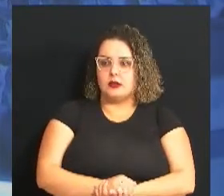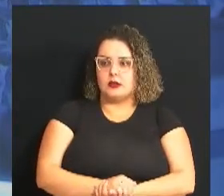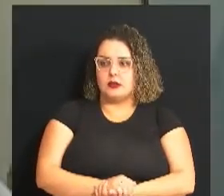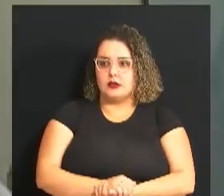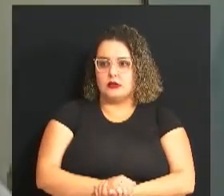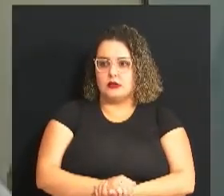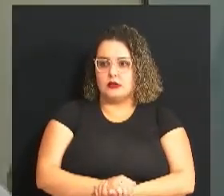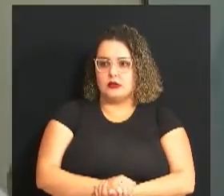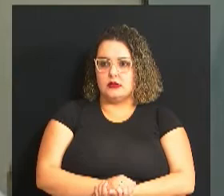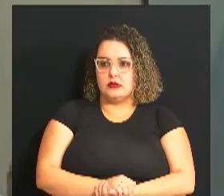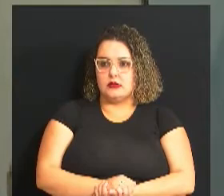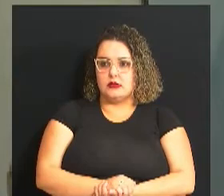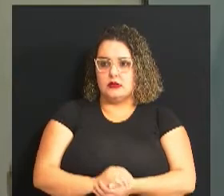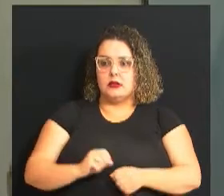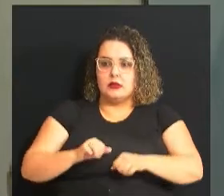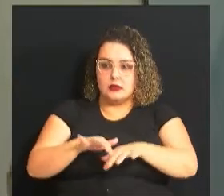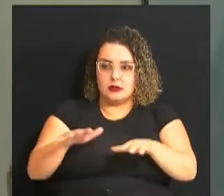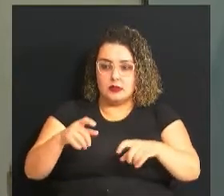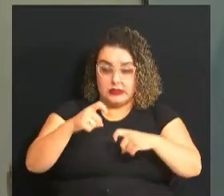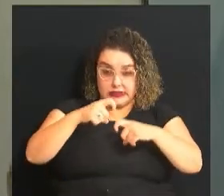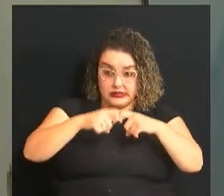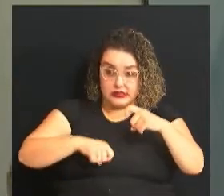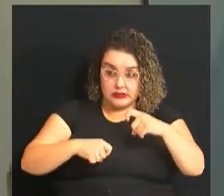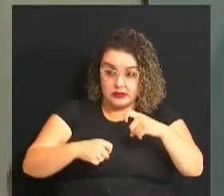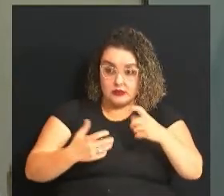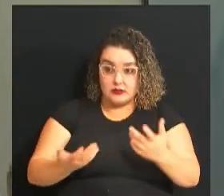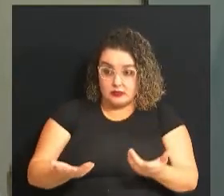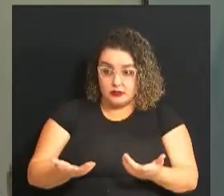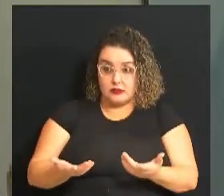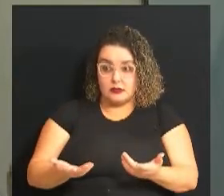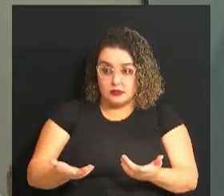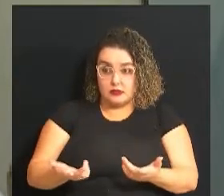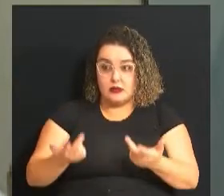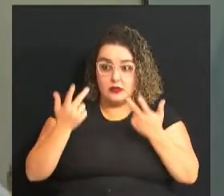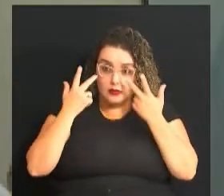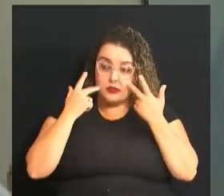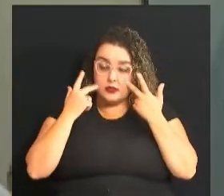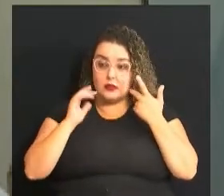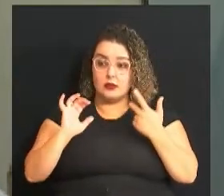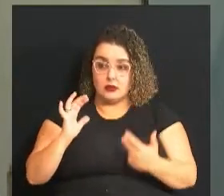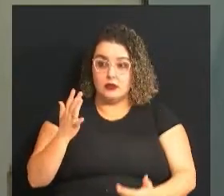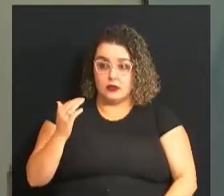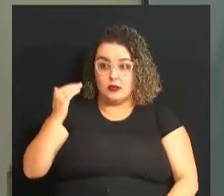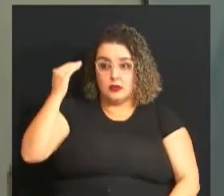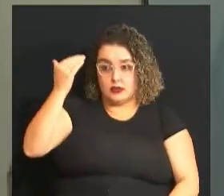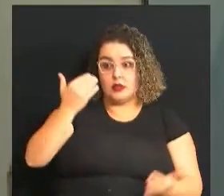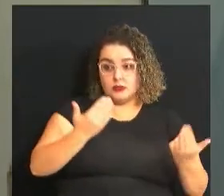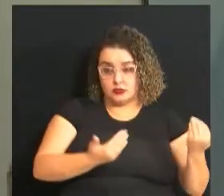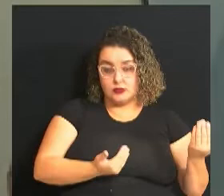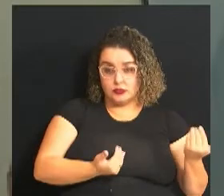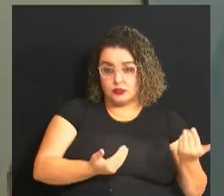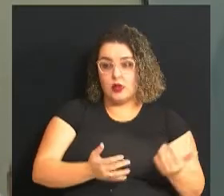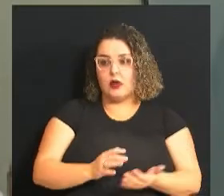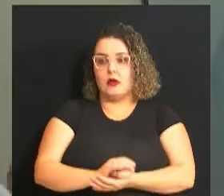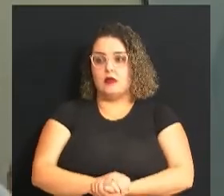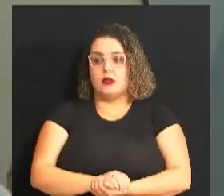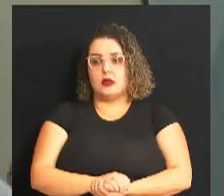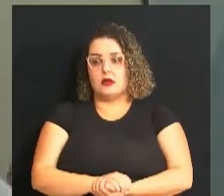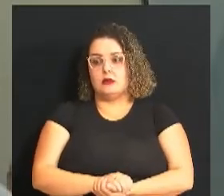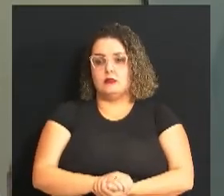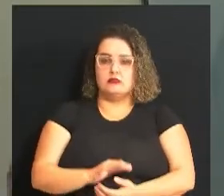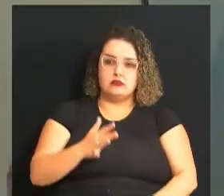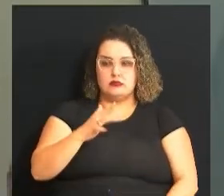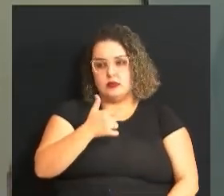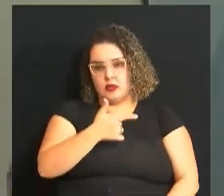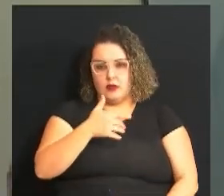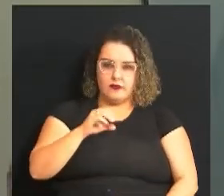As de contaminação sexualmente transmissíveis, o mais comum é que aconteça em adultos jovens, né? Ali entre 20 e